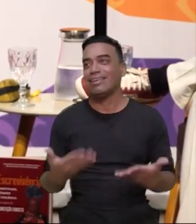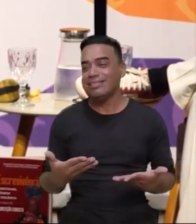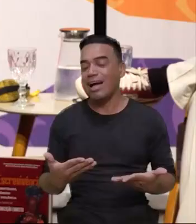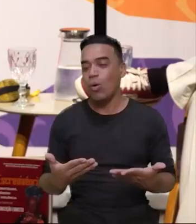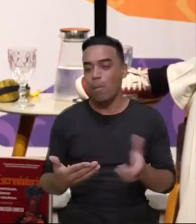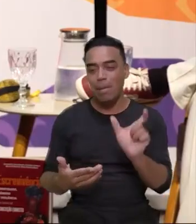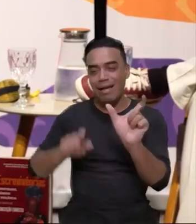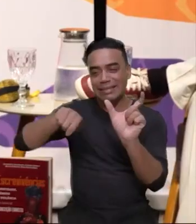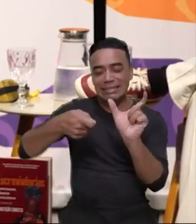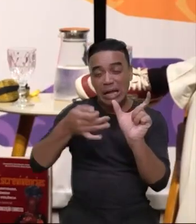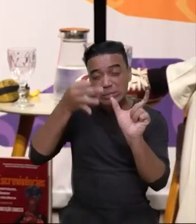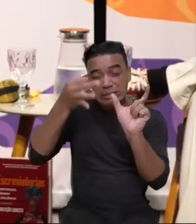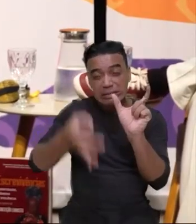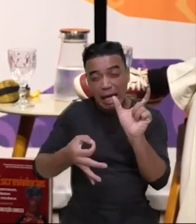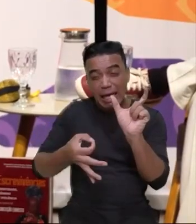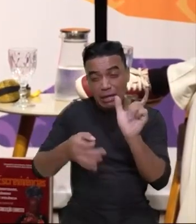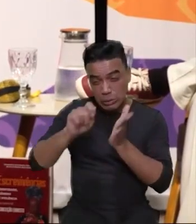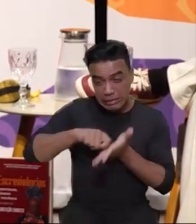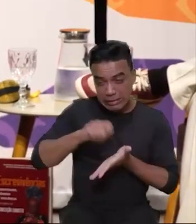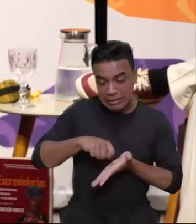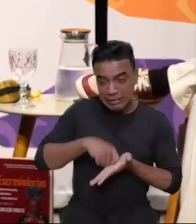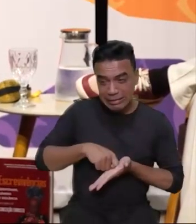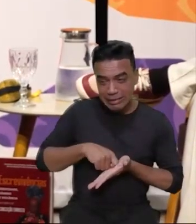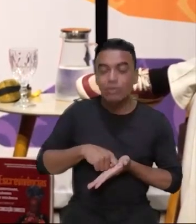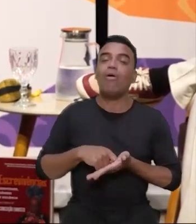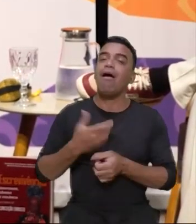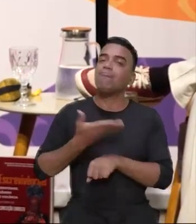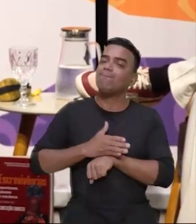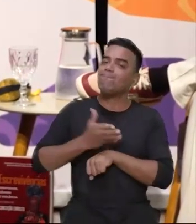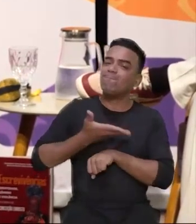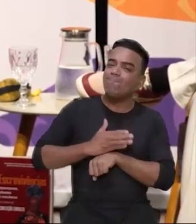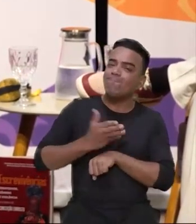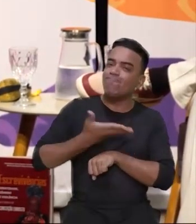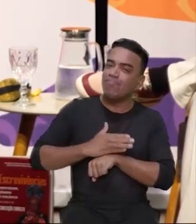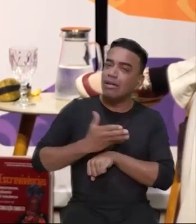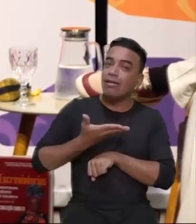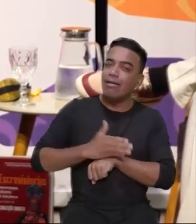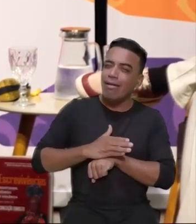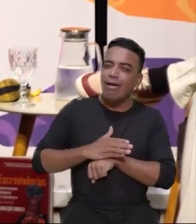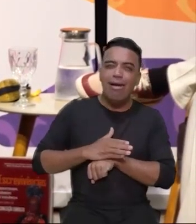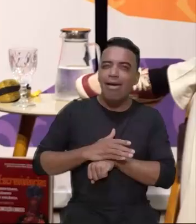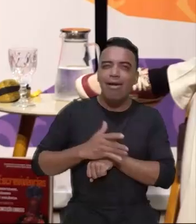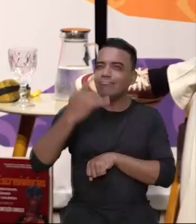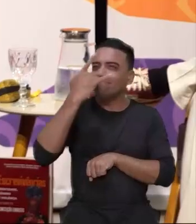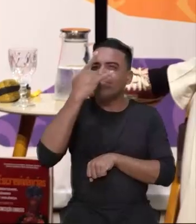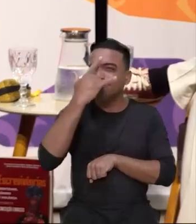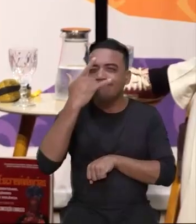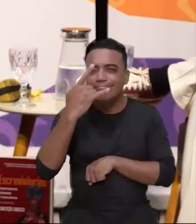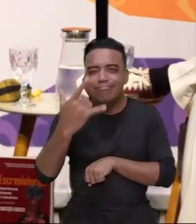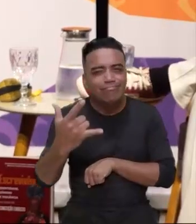buscar a palavra escrita é um exercício que, ao mesmo tempo, é sedutor,